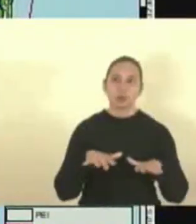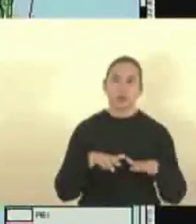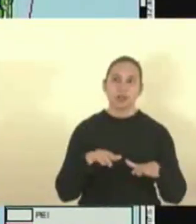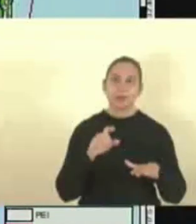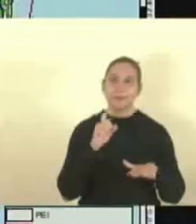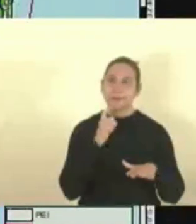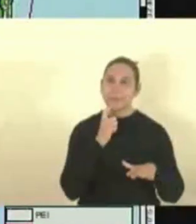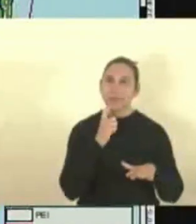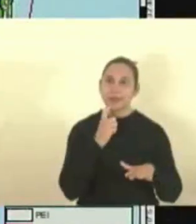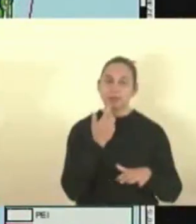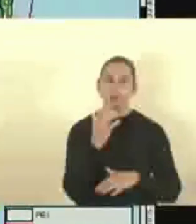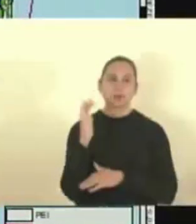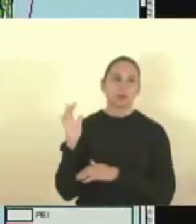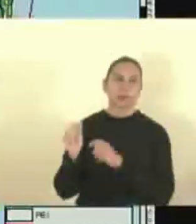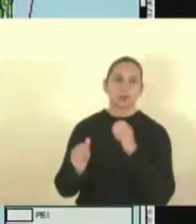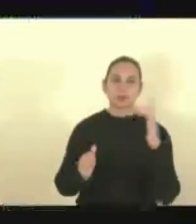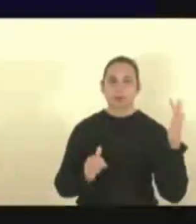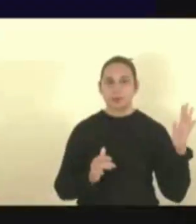do parque.